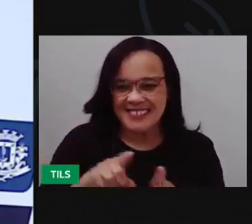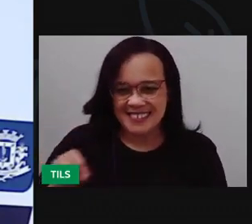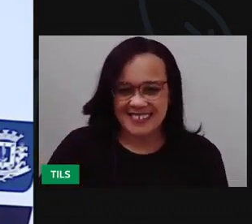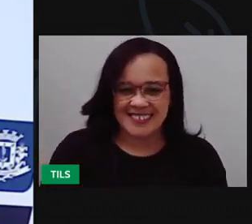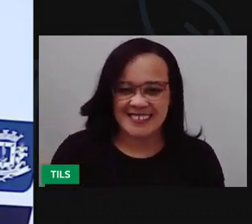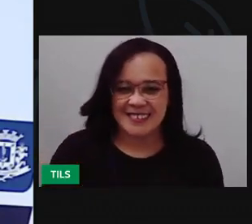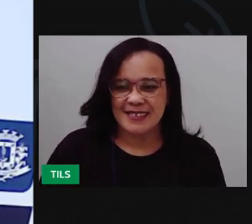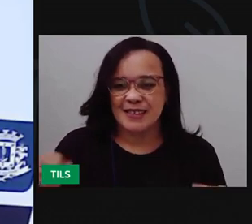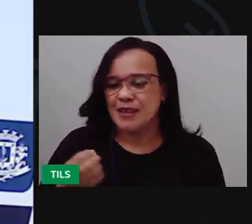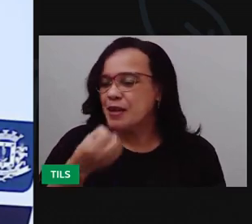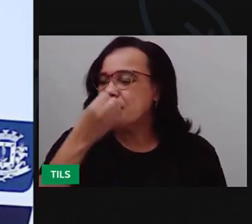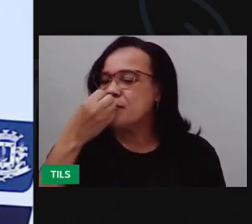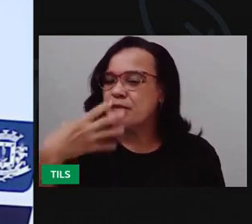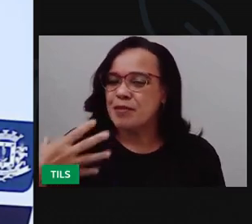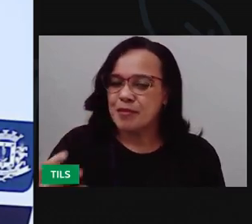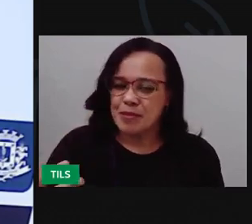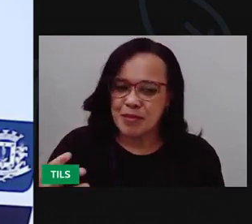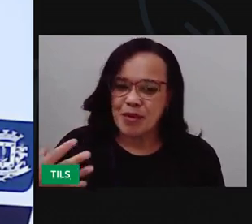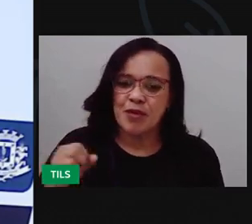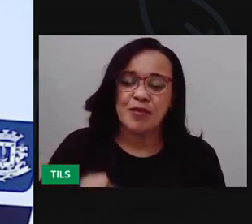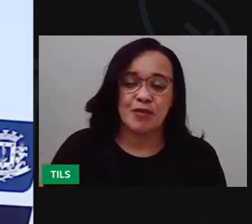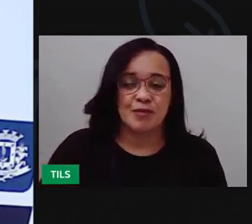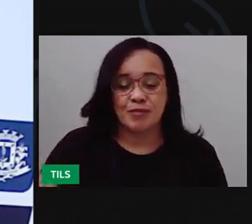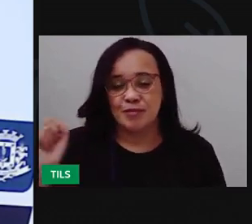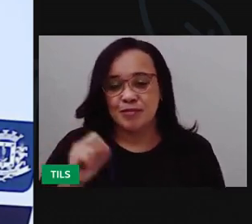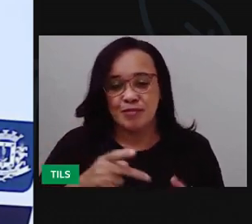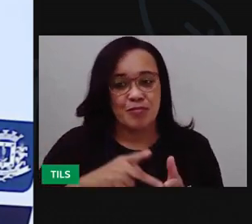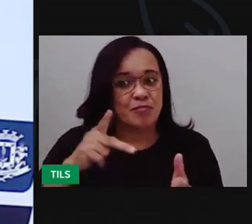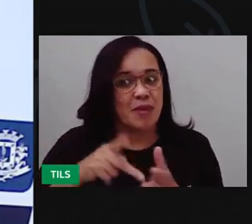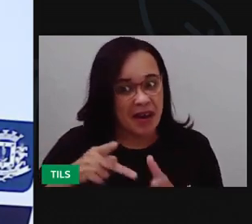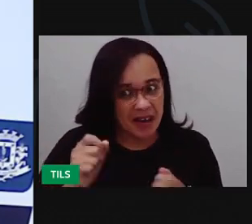É bom para pegar fruta no pé,